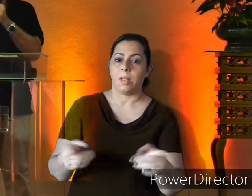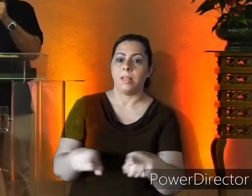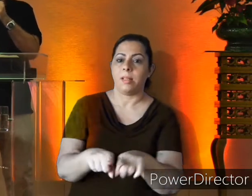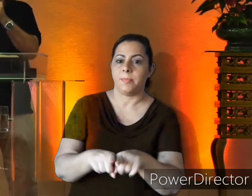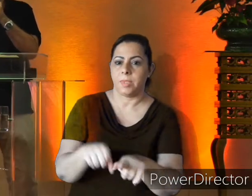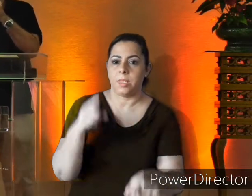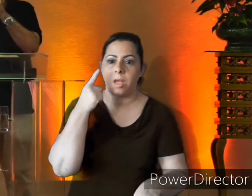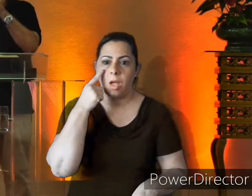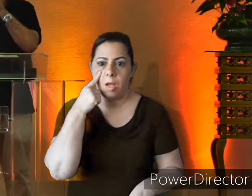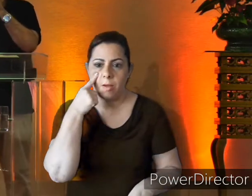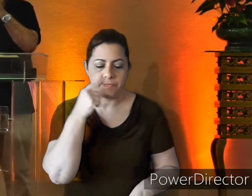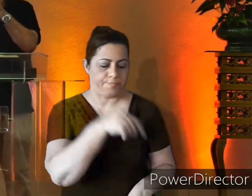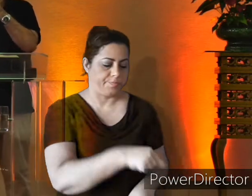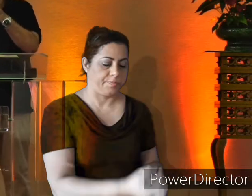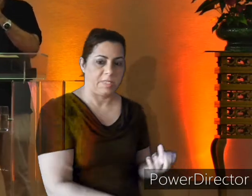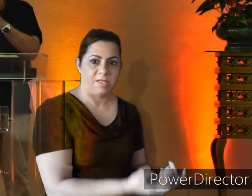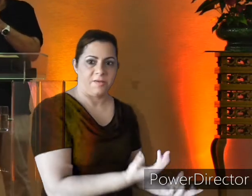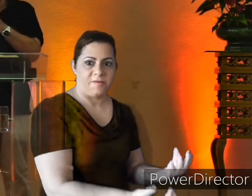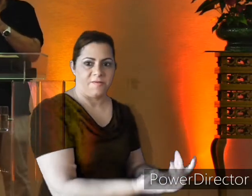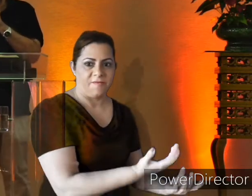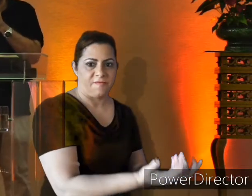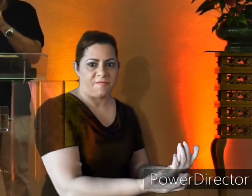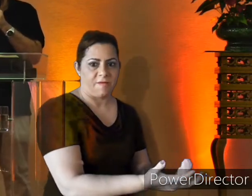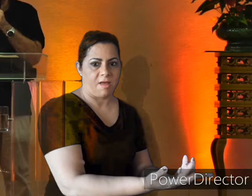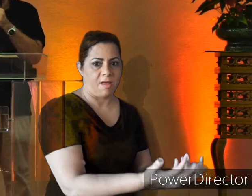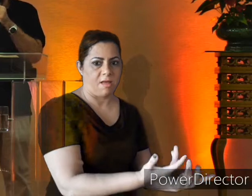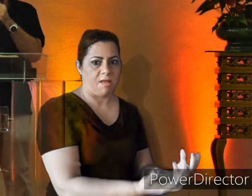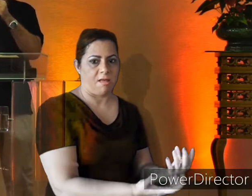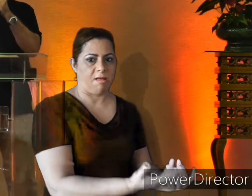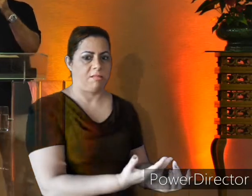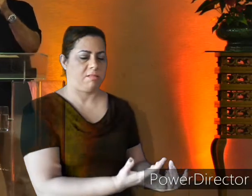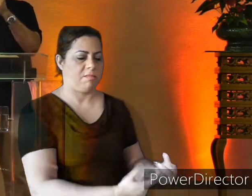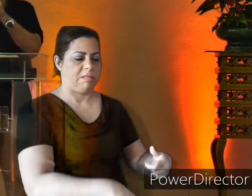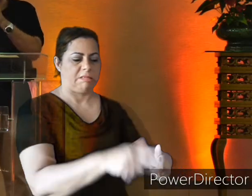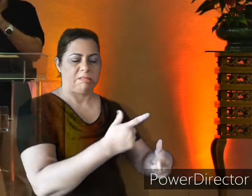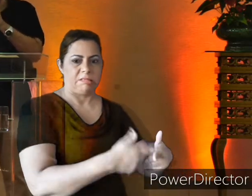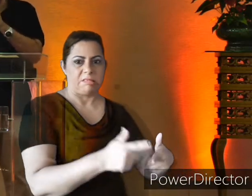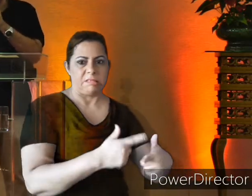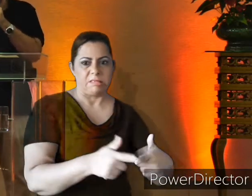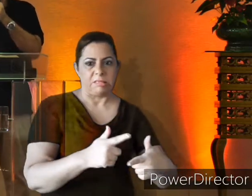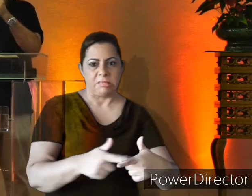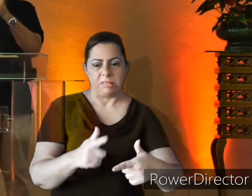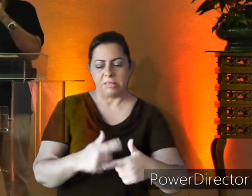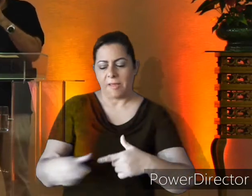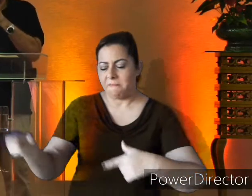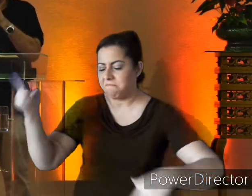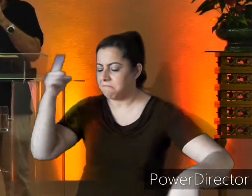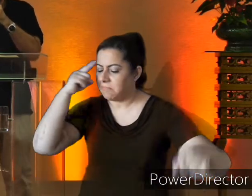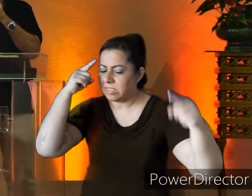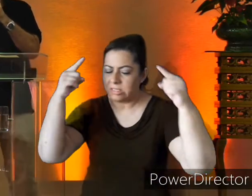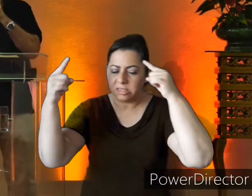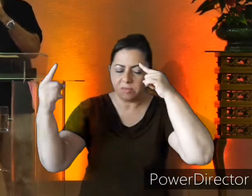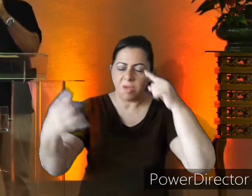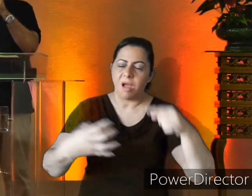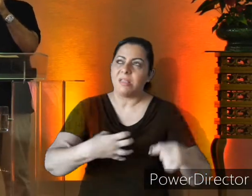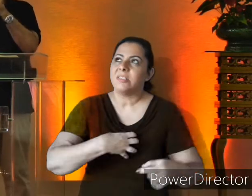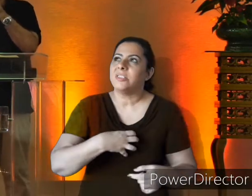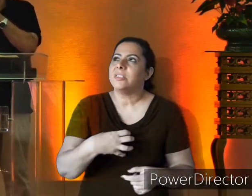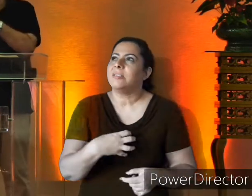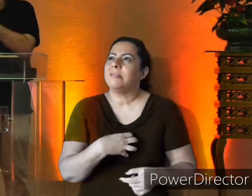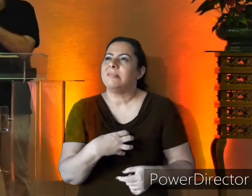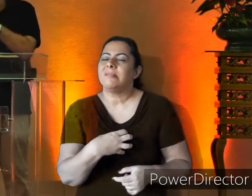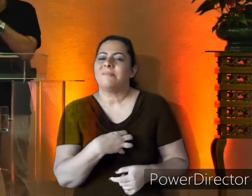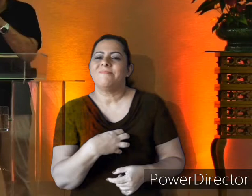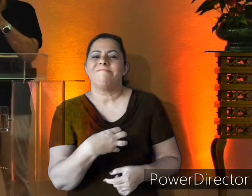tantos espíritos malignos, tantas situações se levantam, pensamentos, às vezes